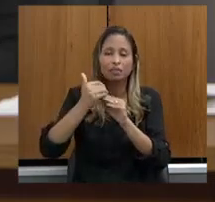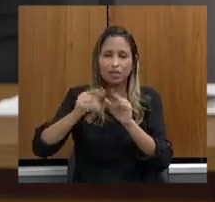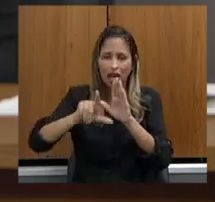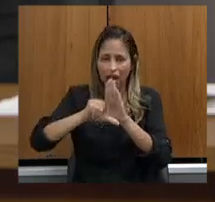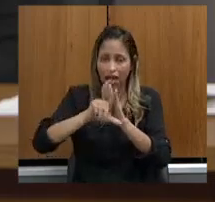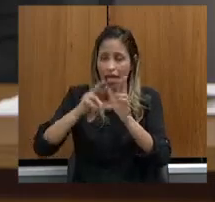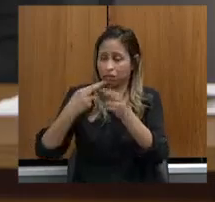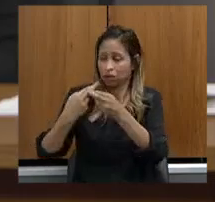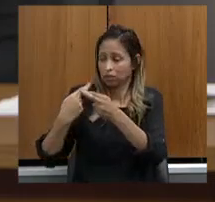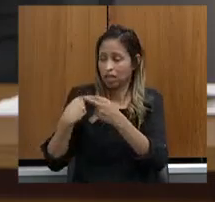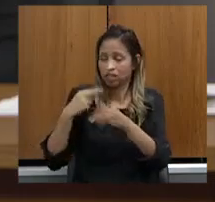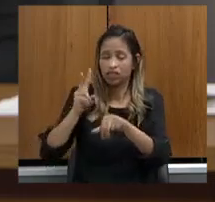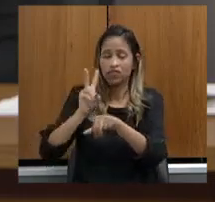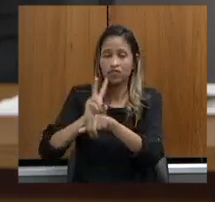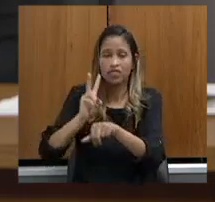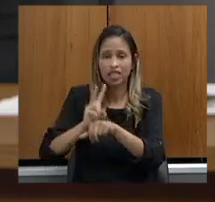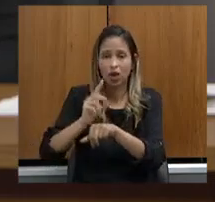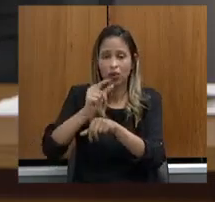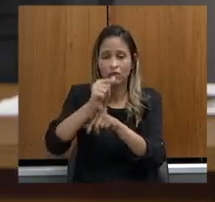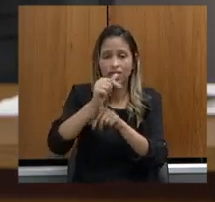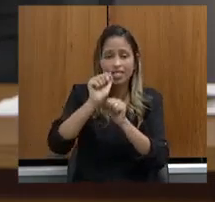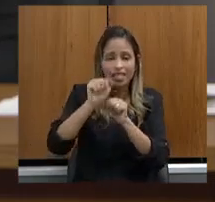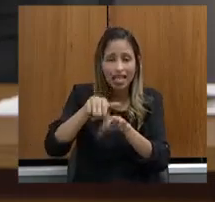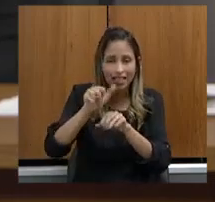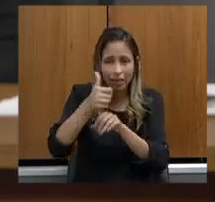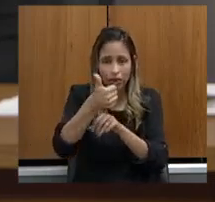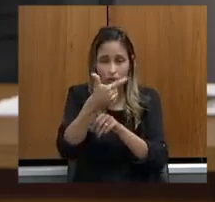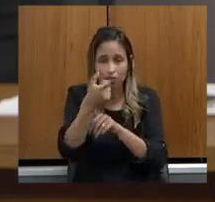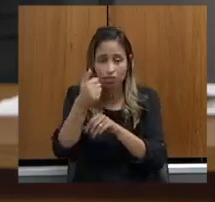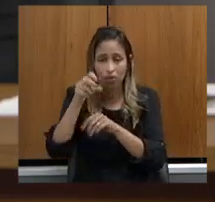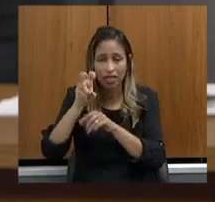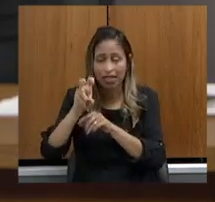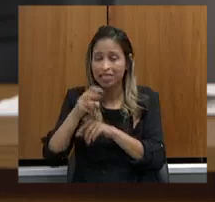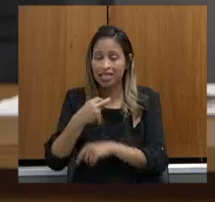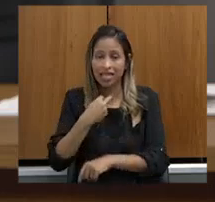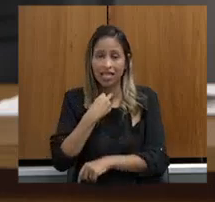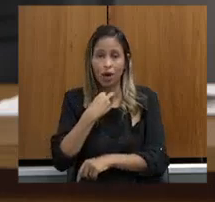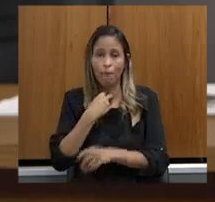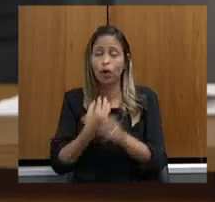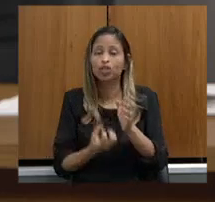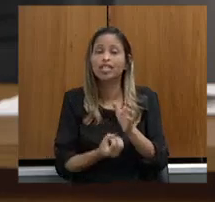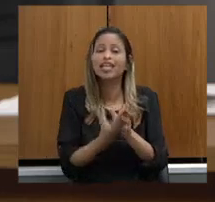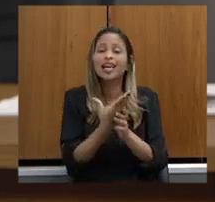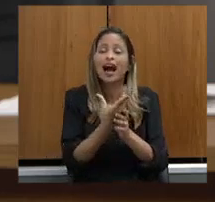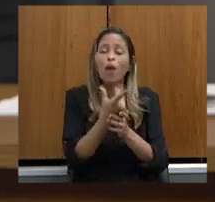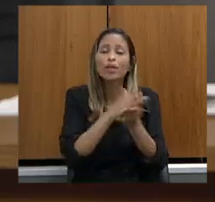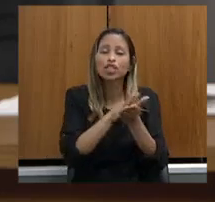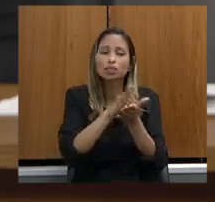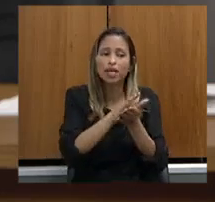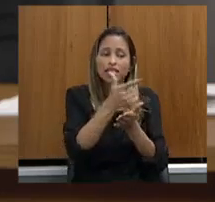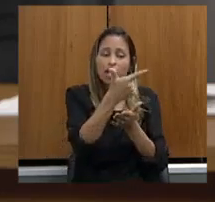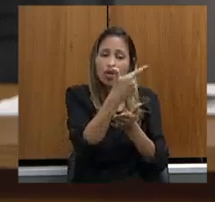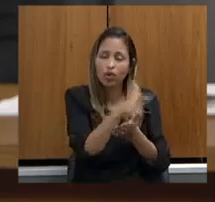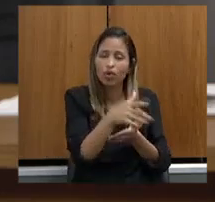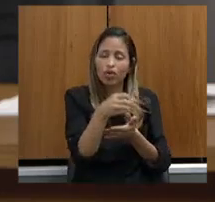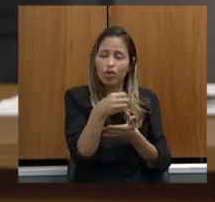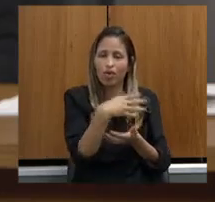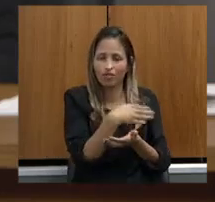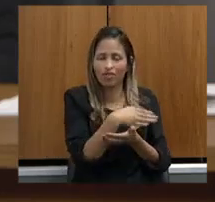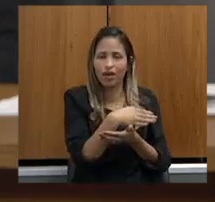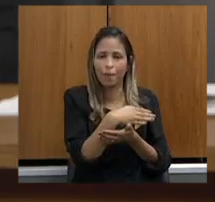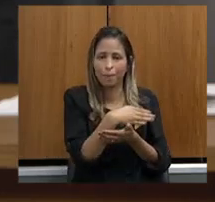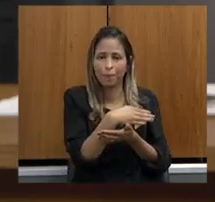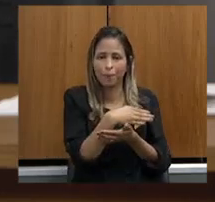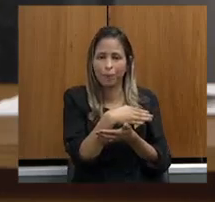lei de responsabilidade fiscal desde setembro de 2015 ele não pode criar nenhuma despesa nova de pessoal é